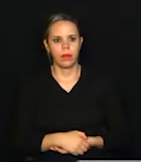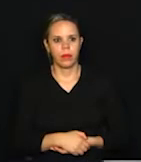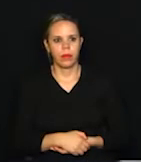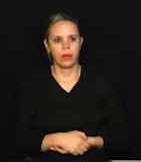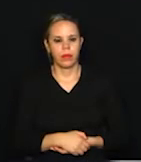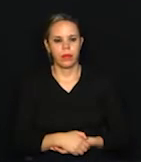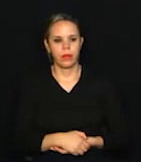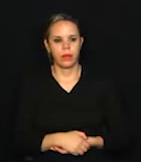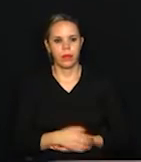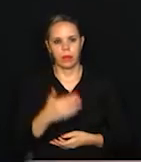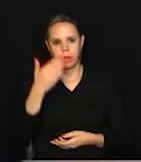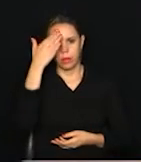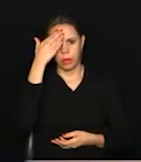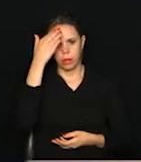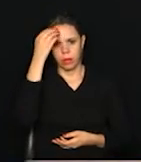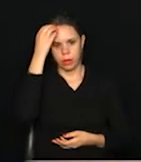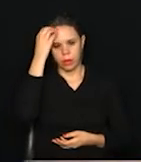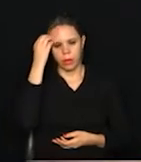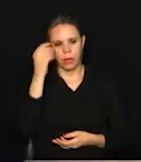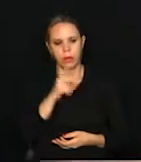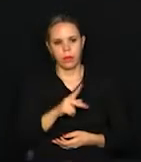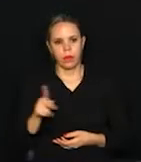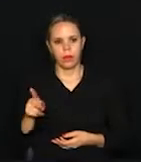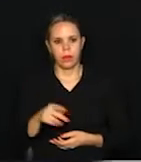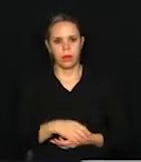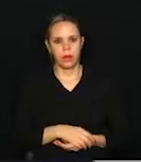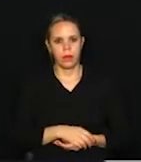Opa, agradecer, presidente, aí,